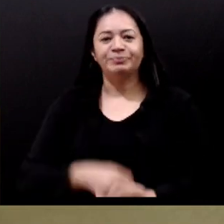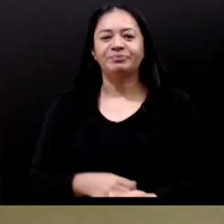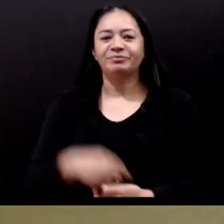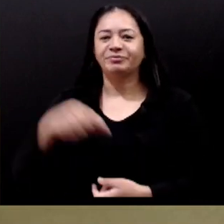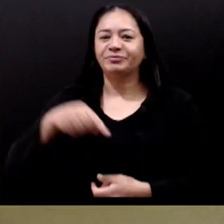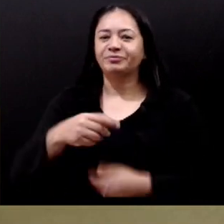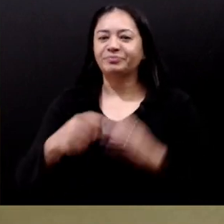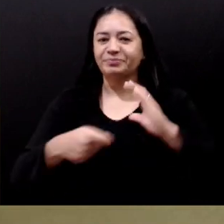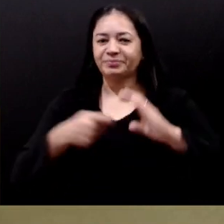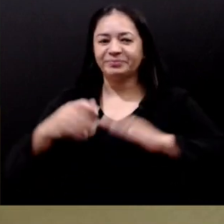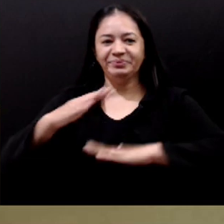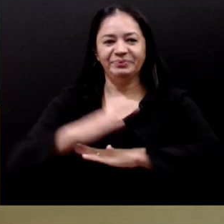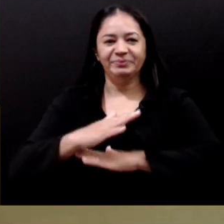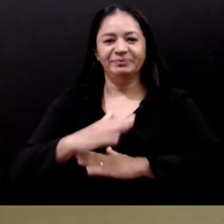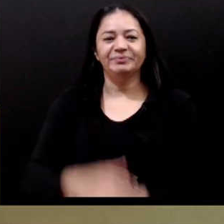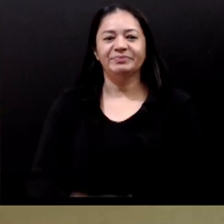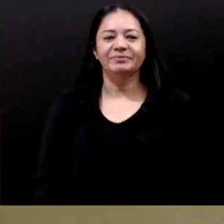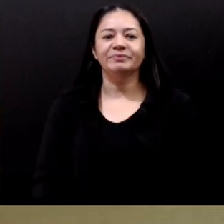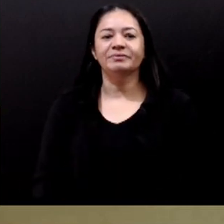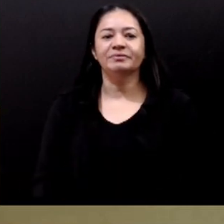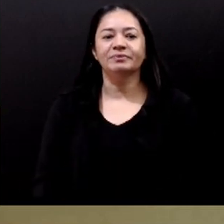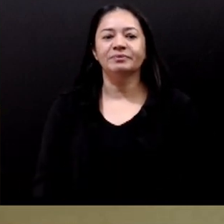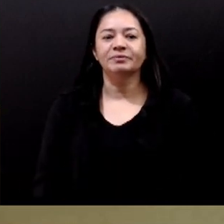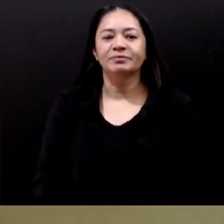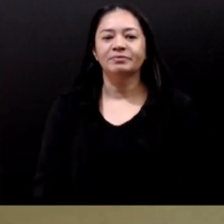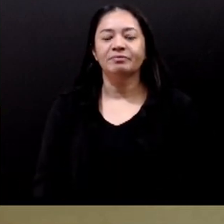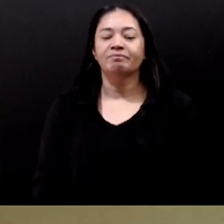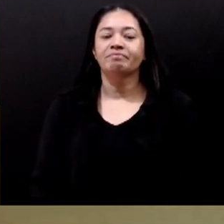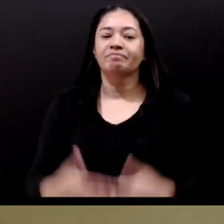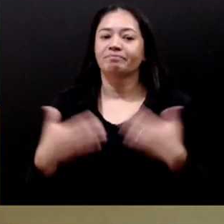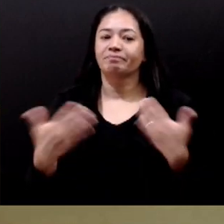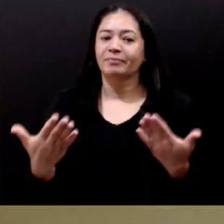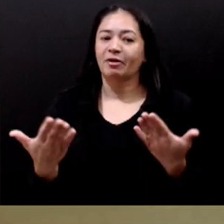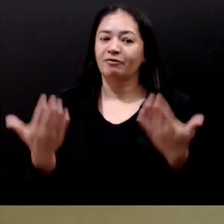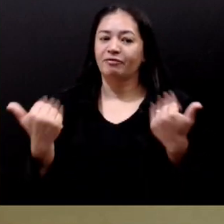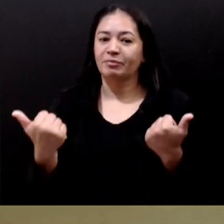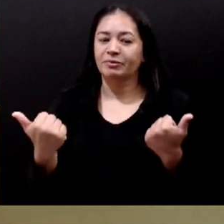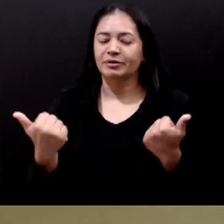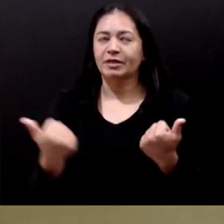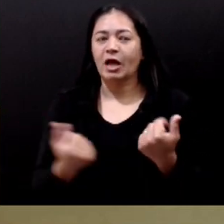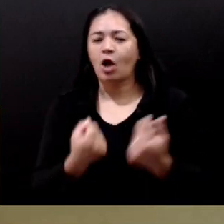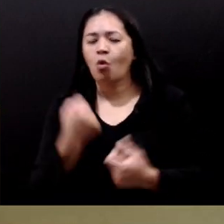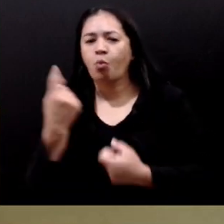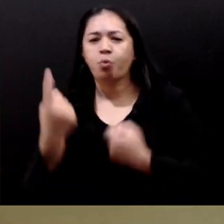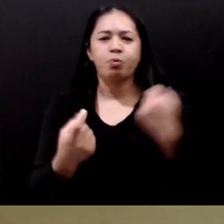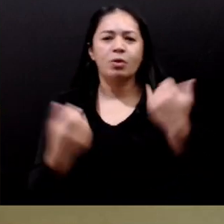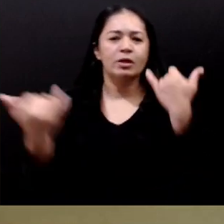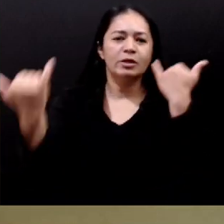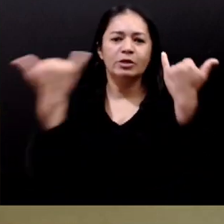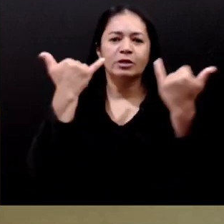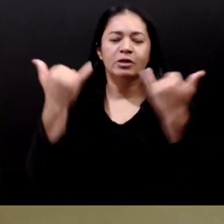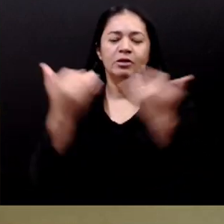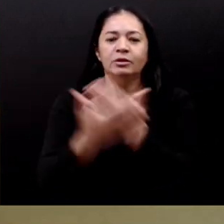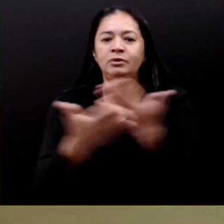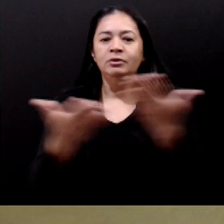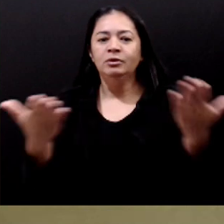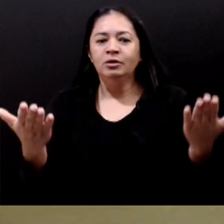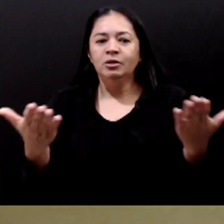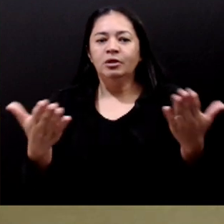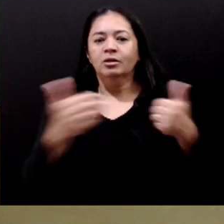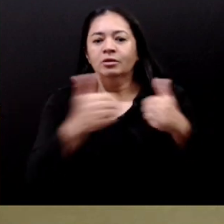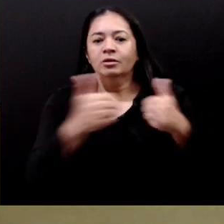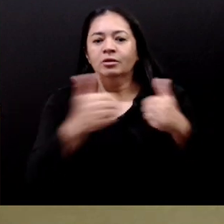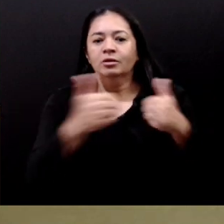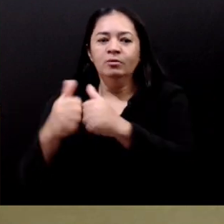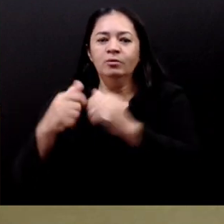Estúdio Câmara. Bom, gente, vamos lá, vamos com algumas informações para você que está acompanhando o Estúdio Câmara ao